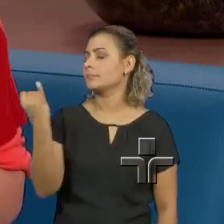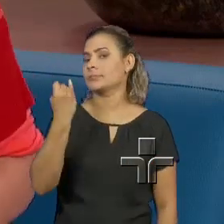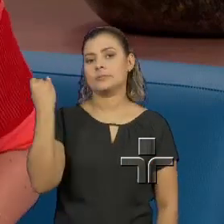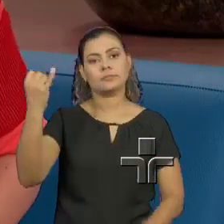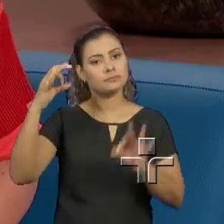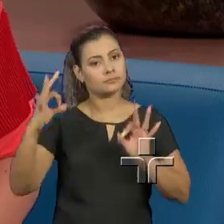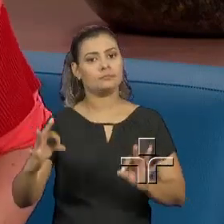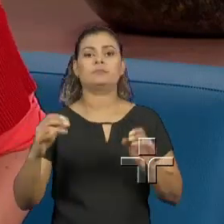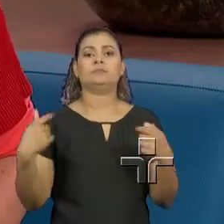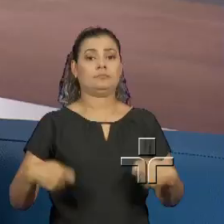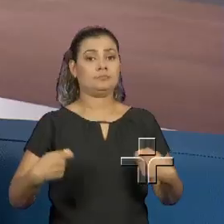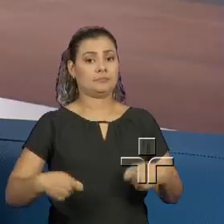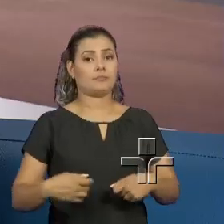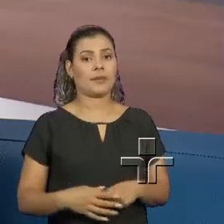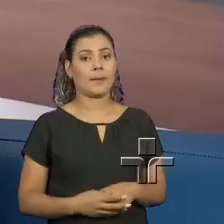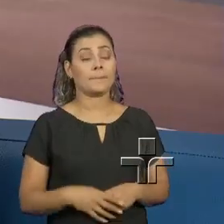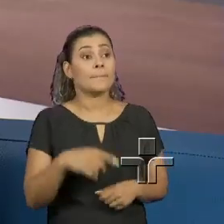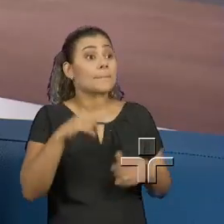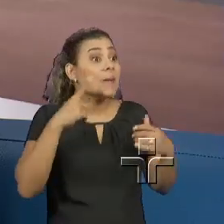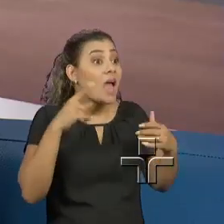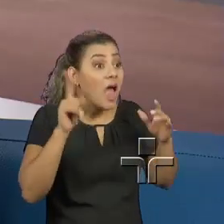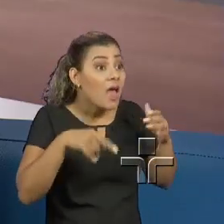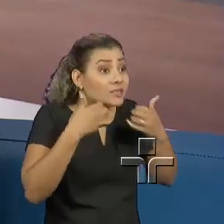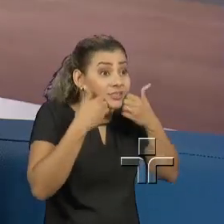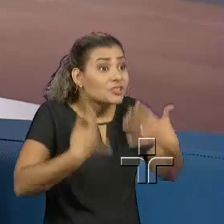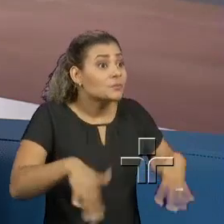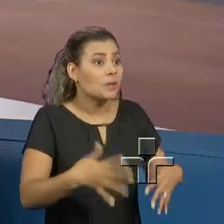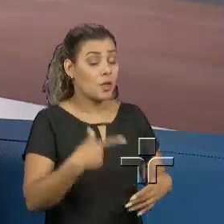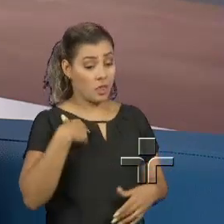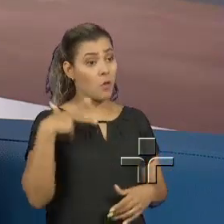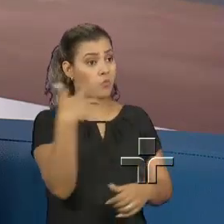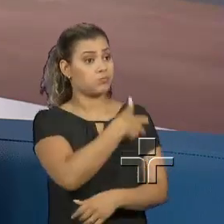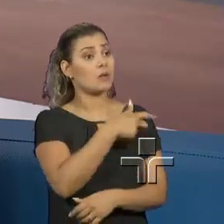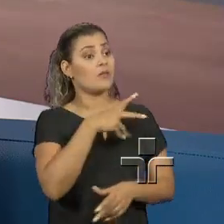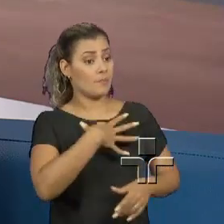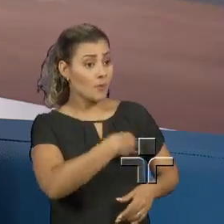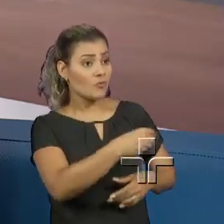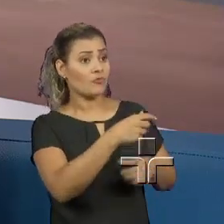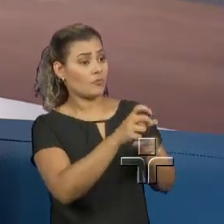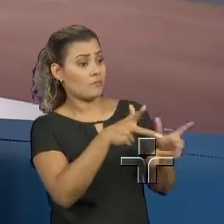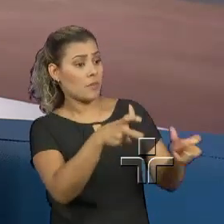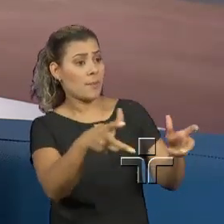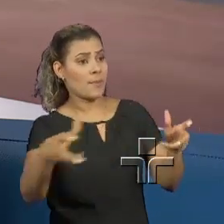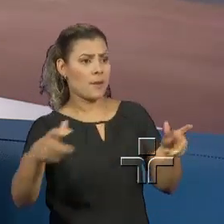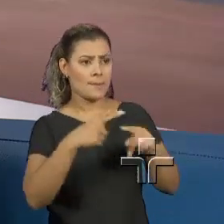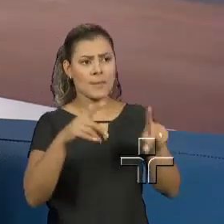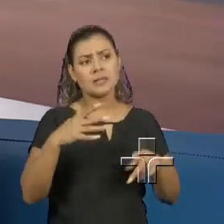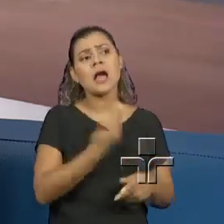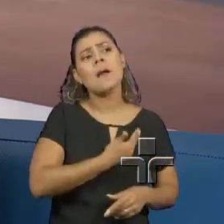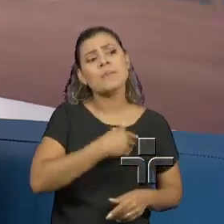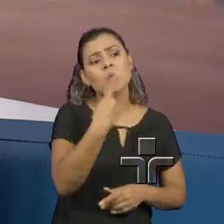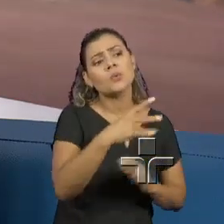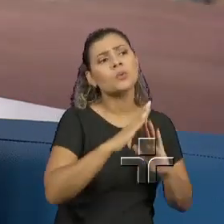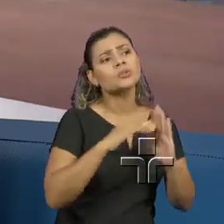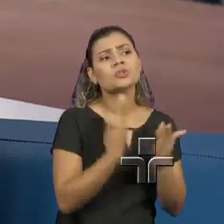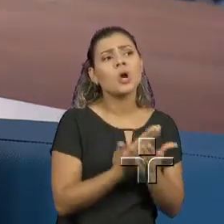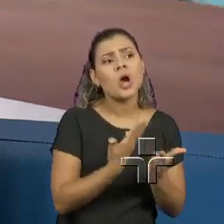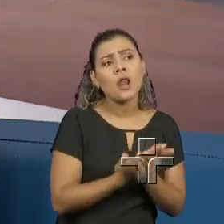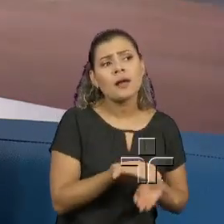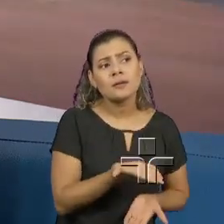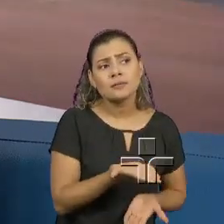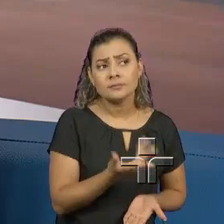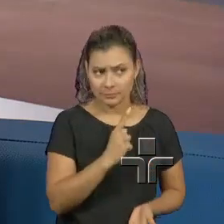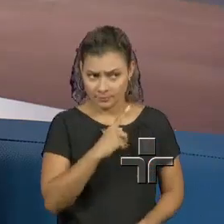importante e necessária. Não, e é desesperador, né? Porque eu vacino os meus filhos, mas eu não sei. Os coleguinhas da escola, sim, né?